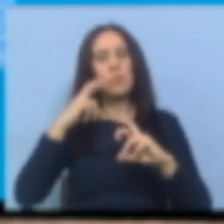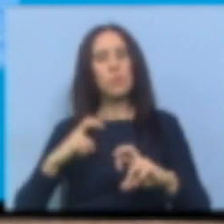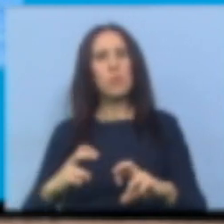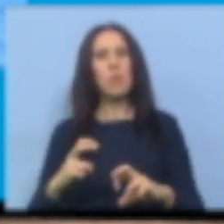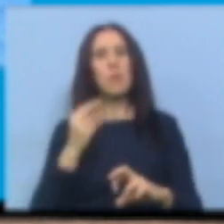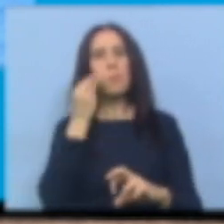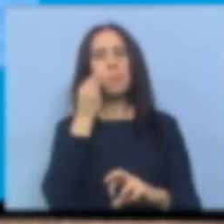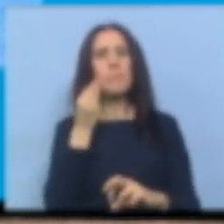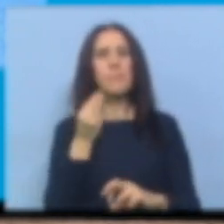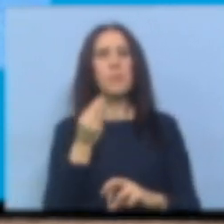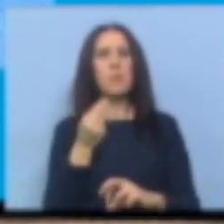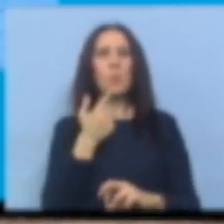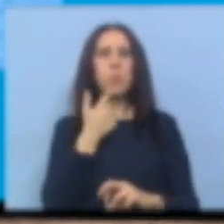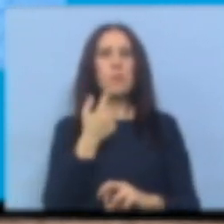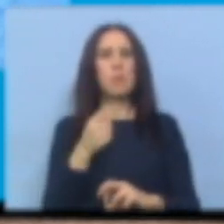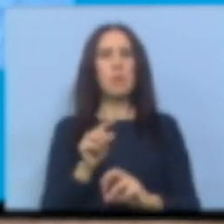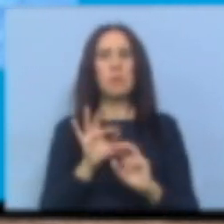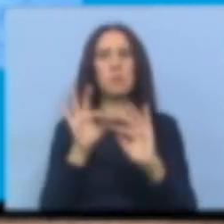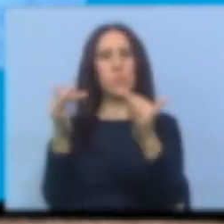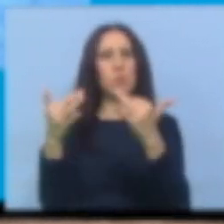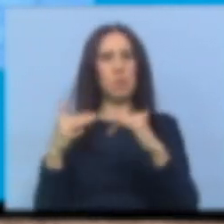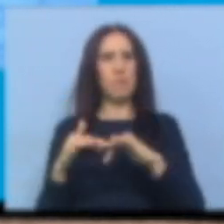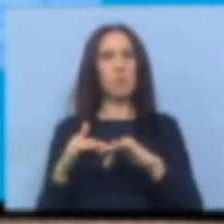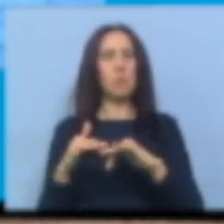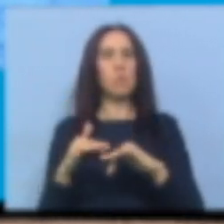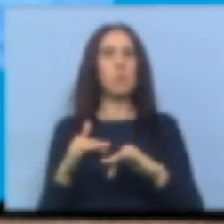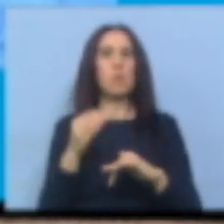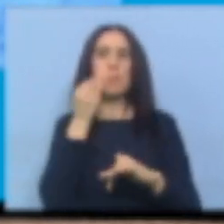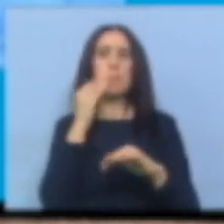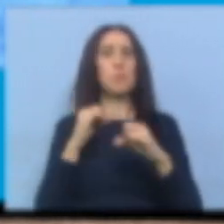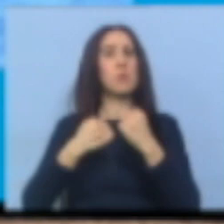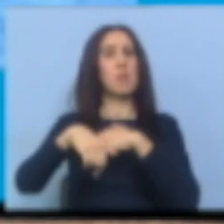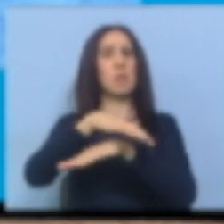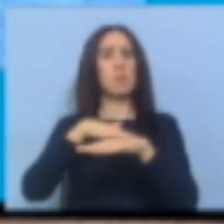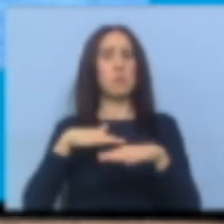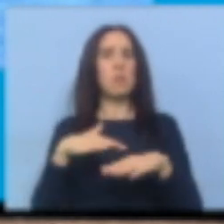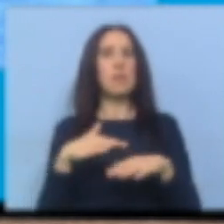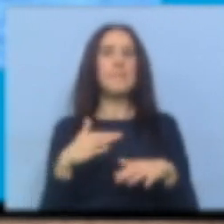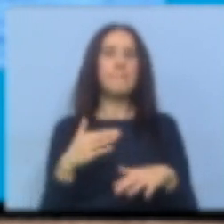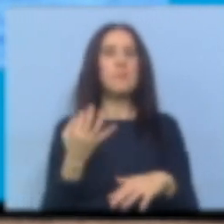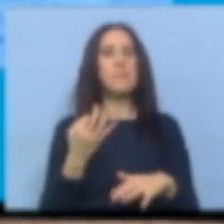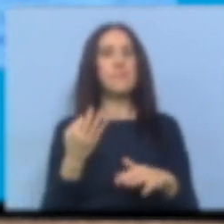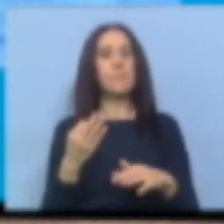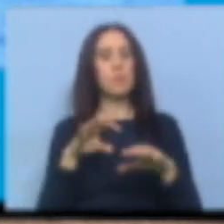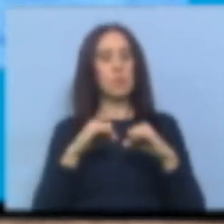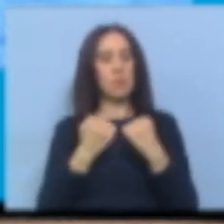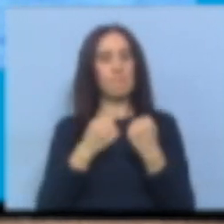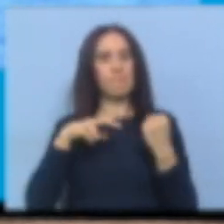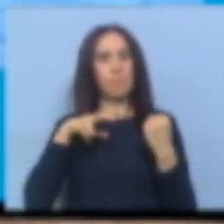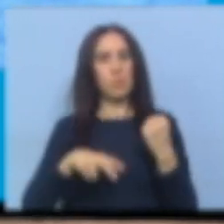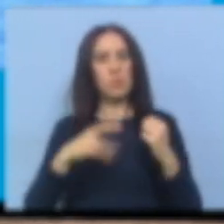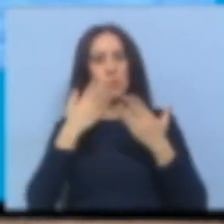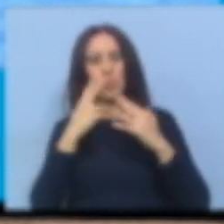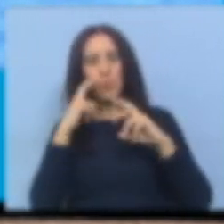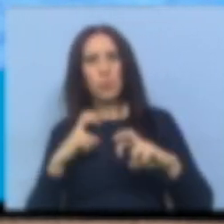grandes fluxos, enfim, demográficos que caracterizam as nossas sociedades e, portanto, estudar a sociedade portuguesa, estudar